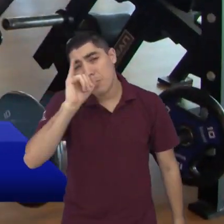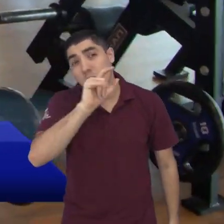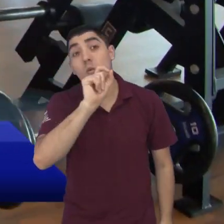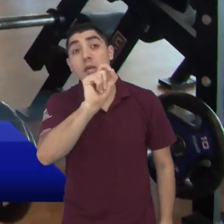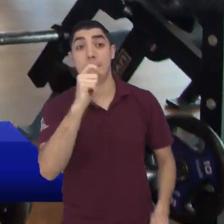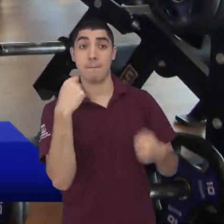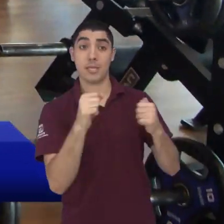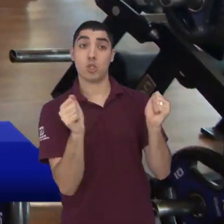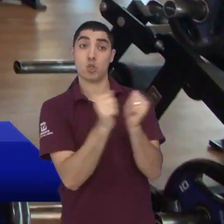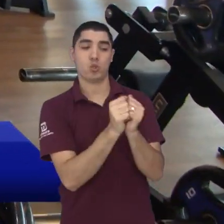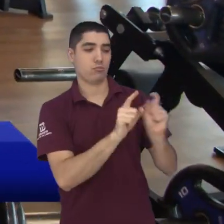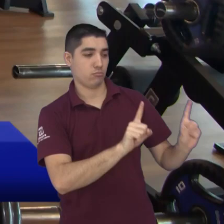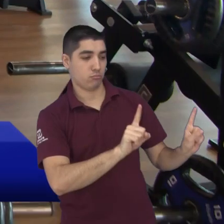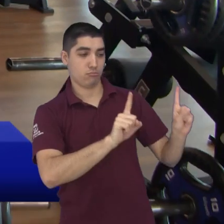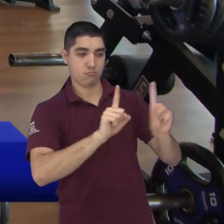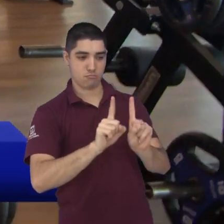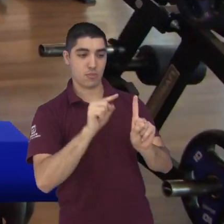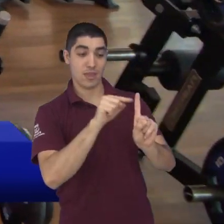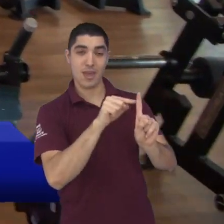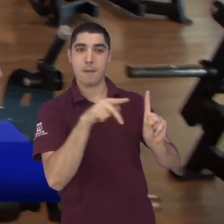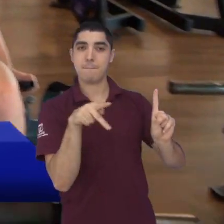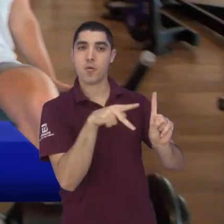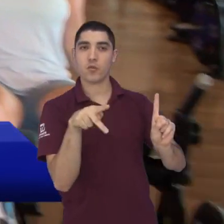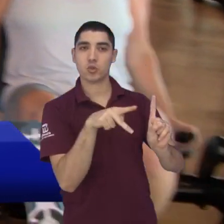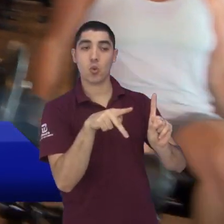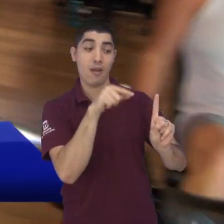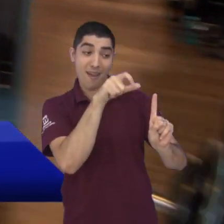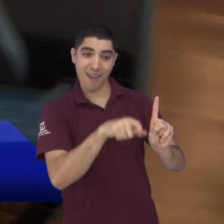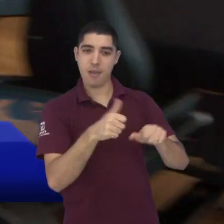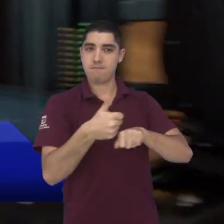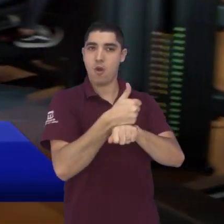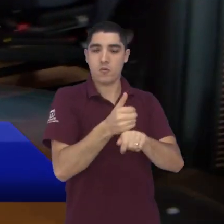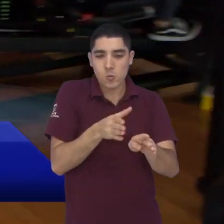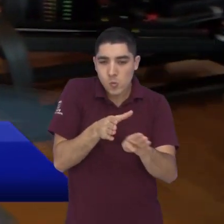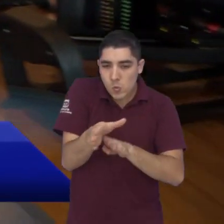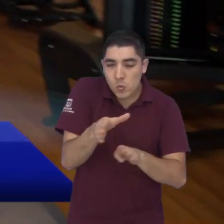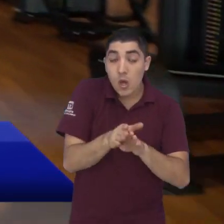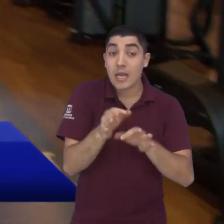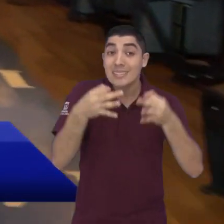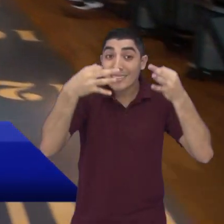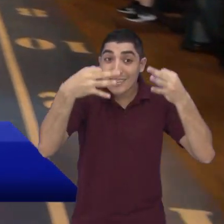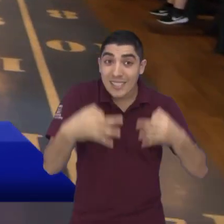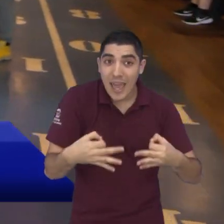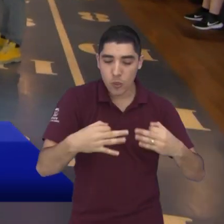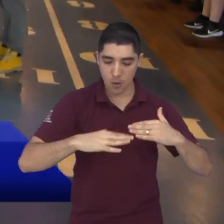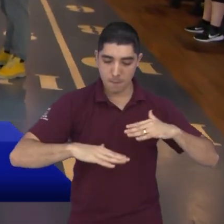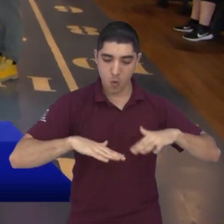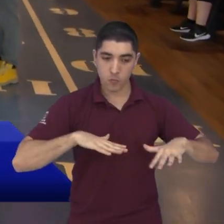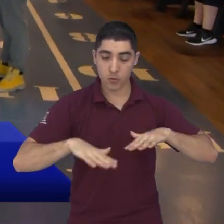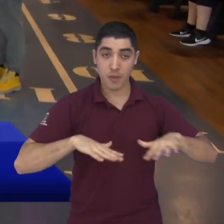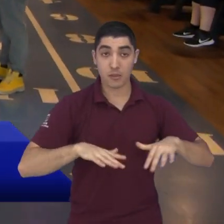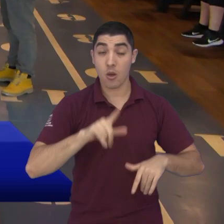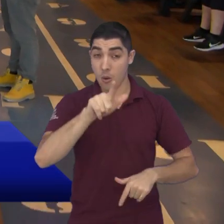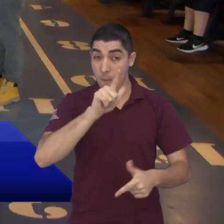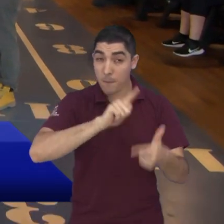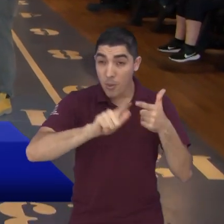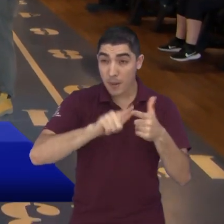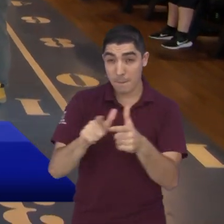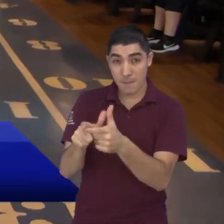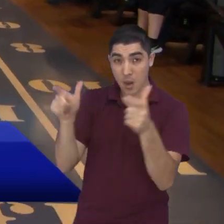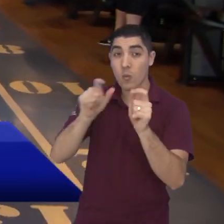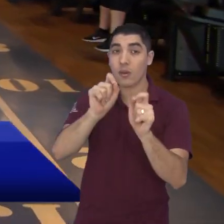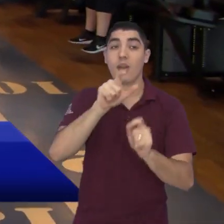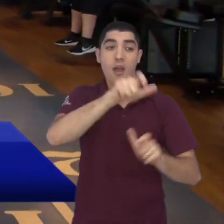de tudo ter uma boa orientação né ter um profissional para te orientar como executar um movimento que o grande problema de algumas